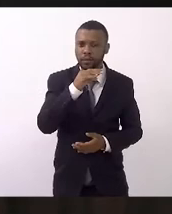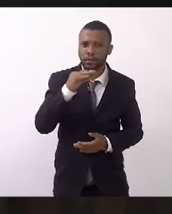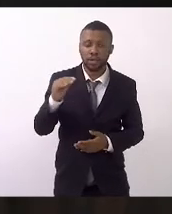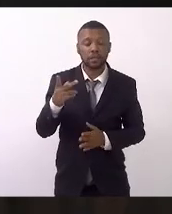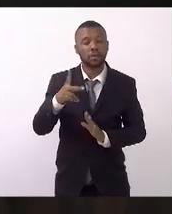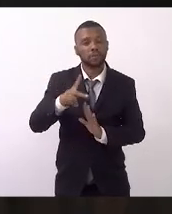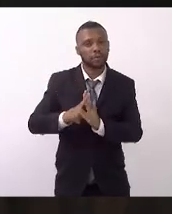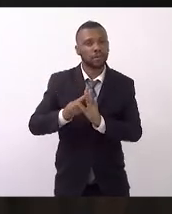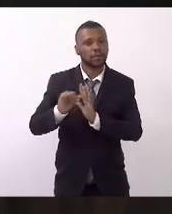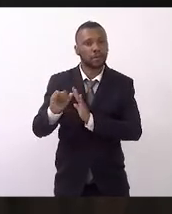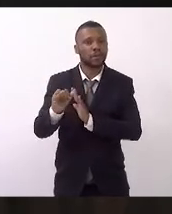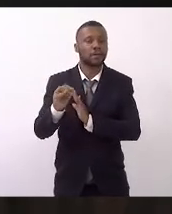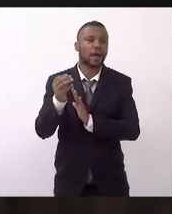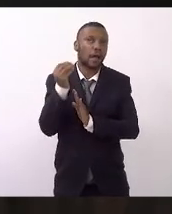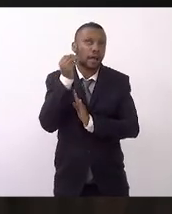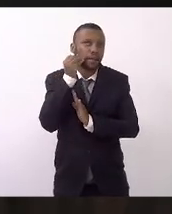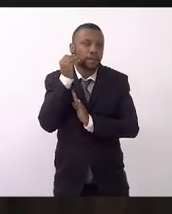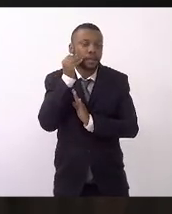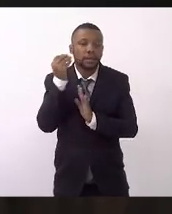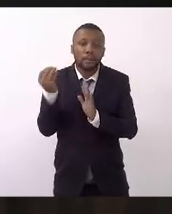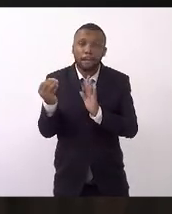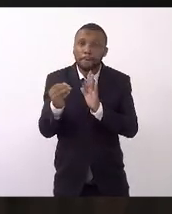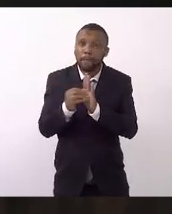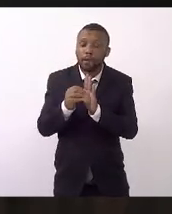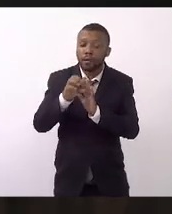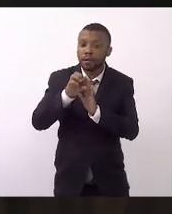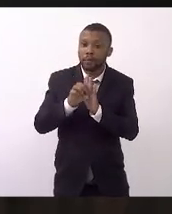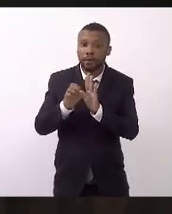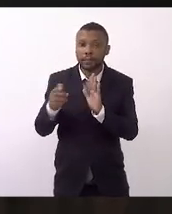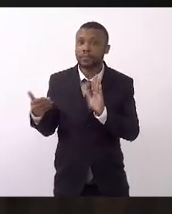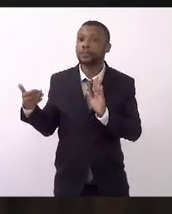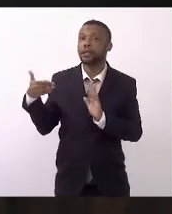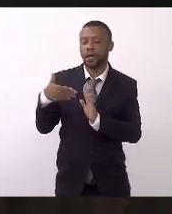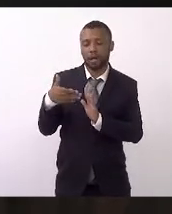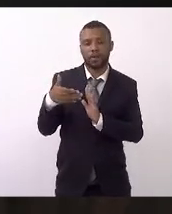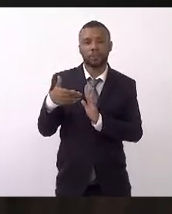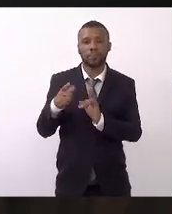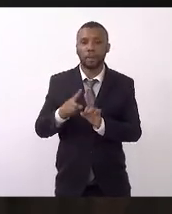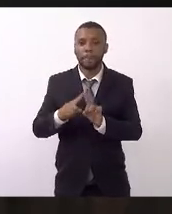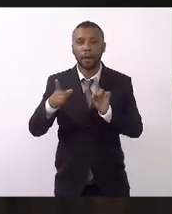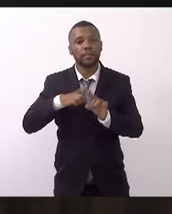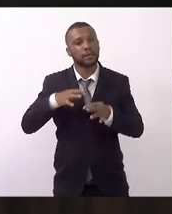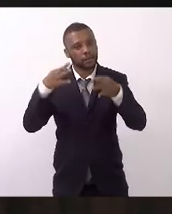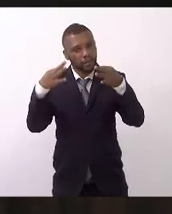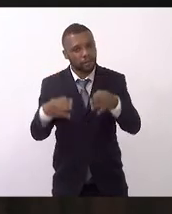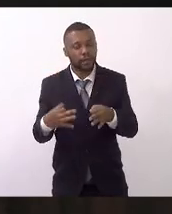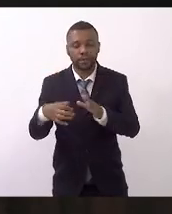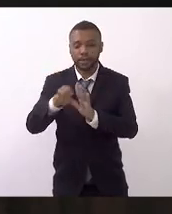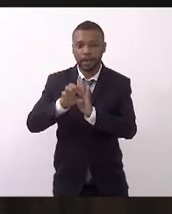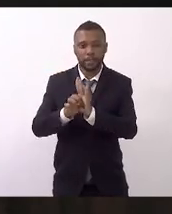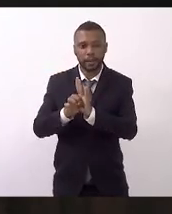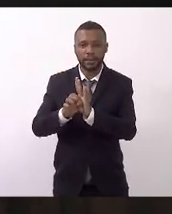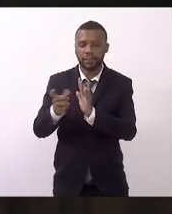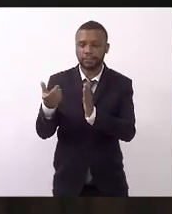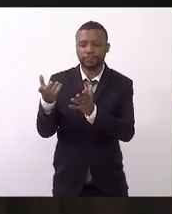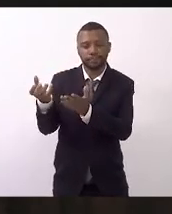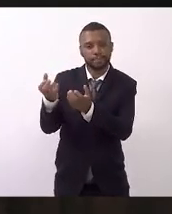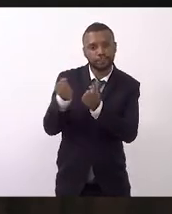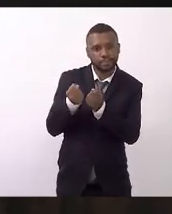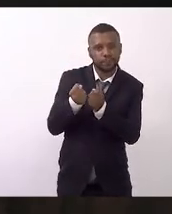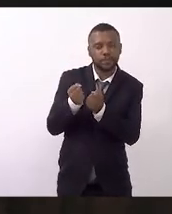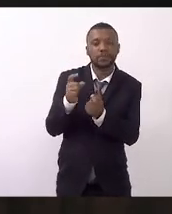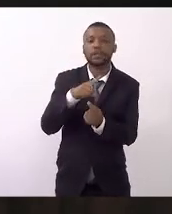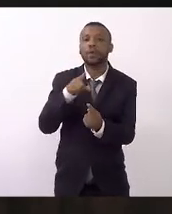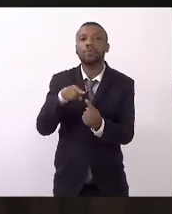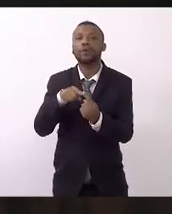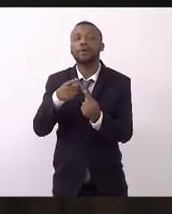ter sido colocado até diretamente na emenda, mas com certeza as emendas irão aprimorar